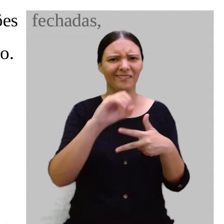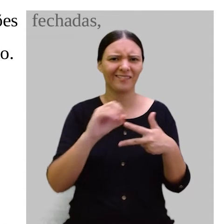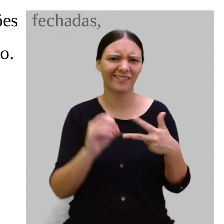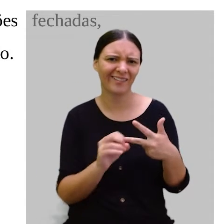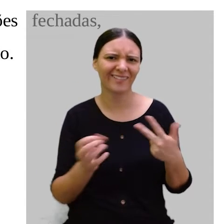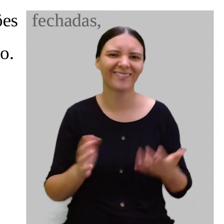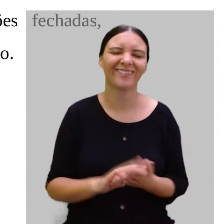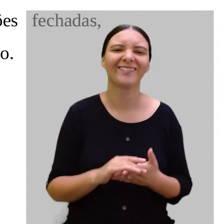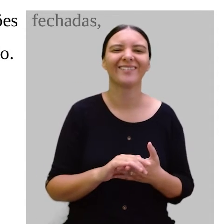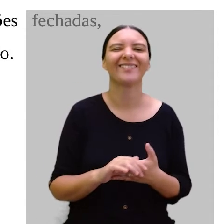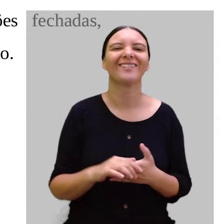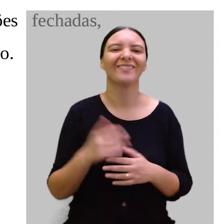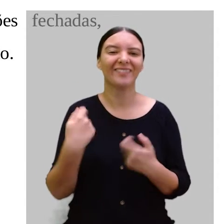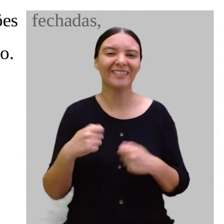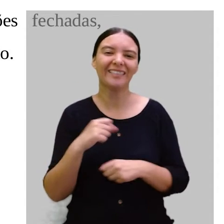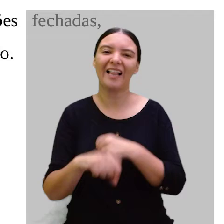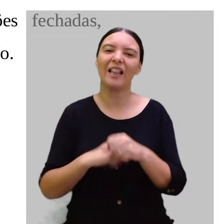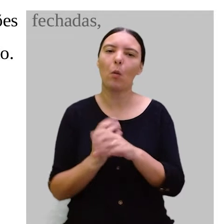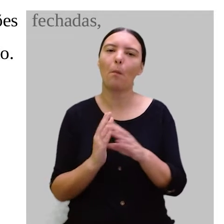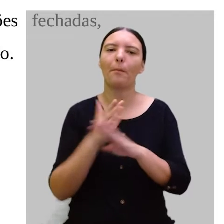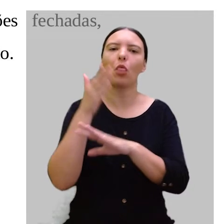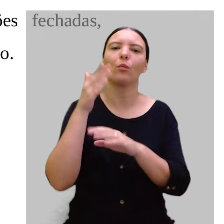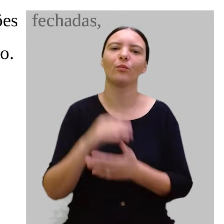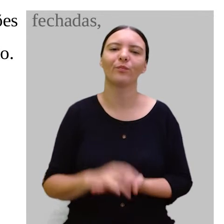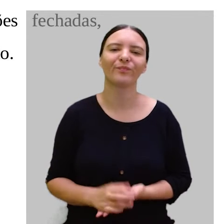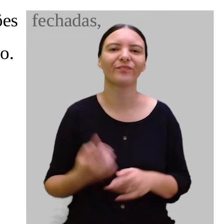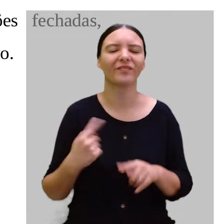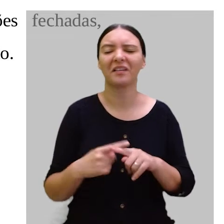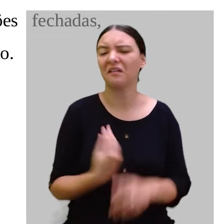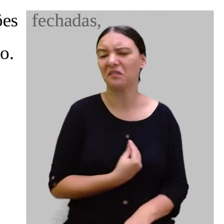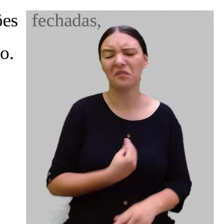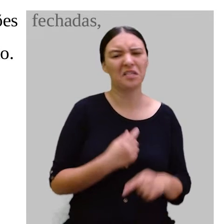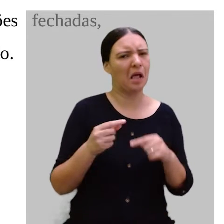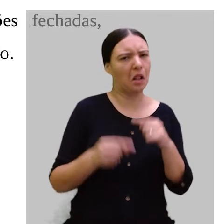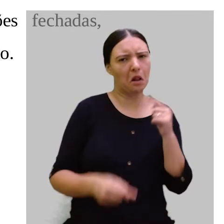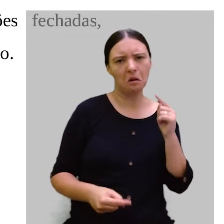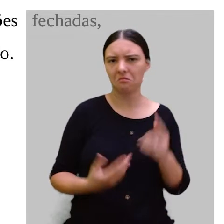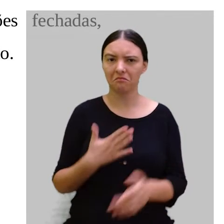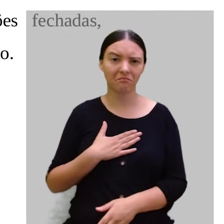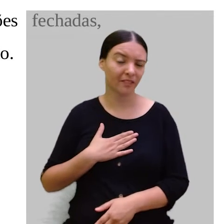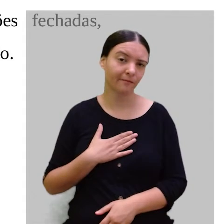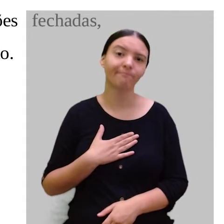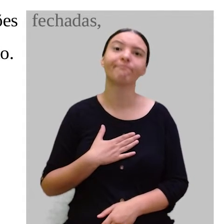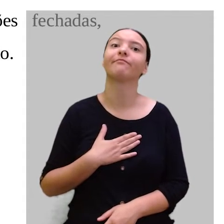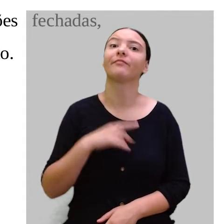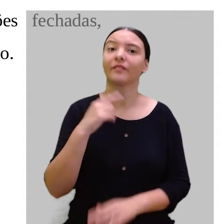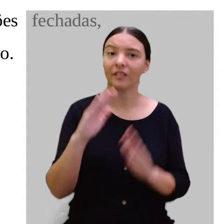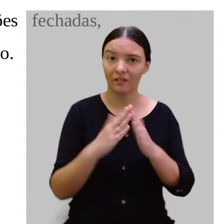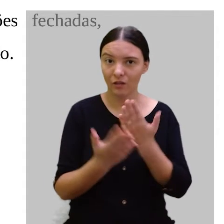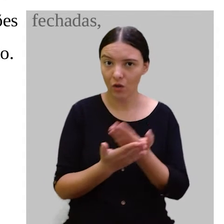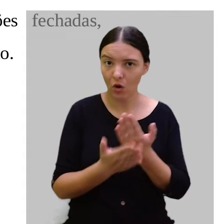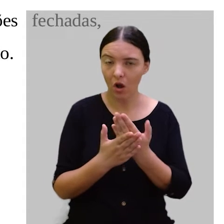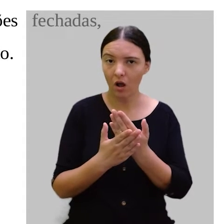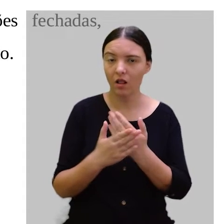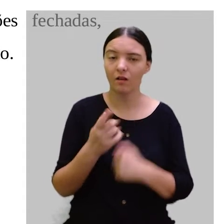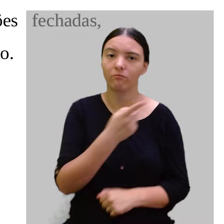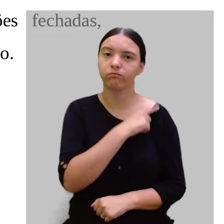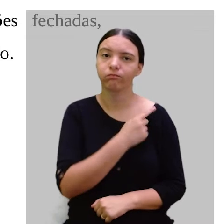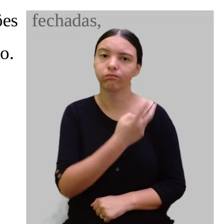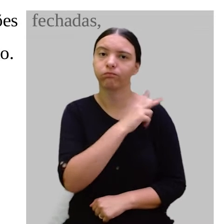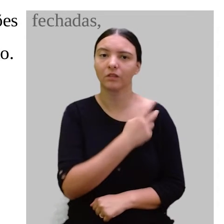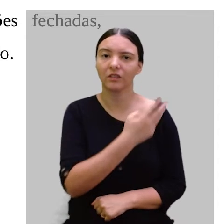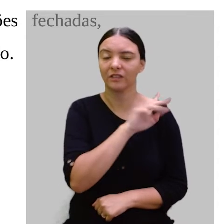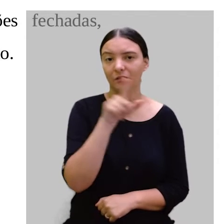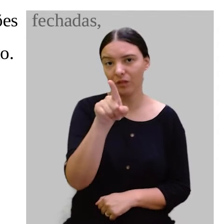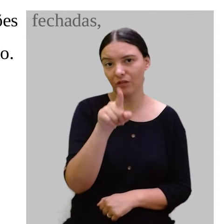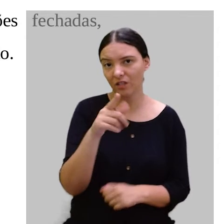vai ter que passar de ano. Aquela coisa, a literatura não tem nada a ver com a minha vida. Enfim, passar de ano tem a ver com a sua vida? Então estuda literatura, você precisa de